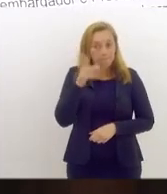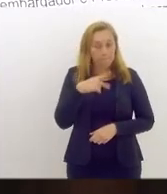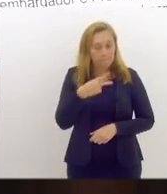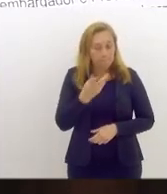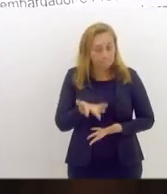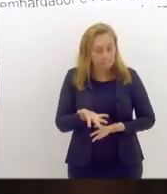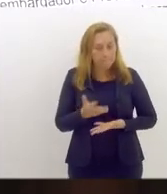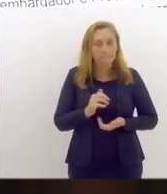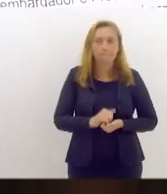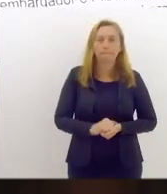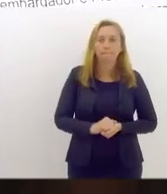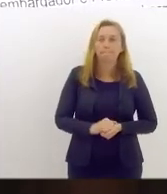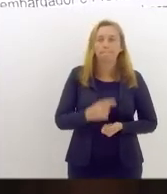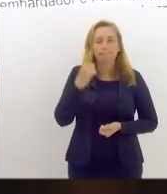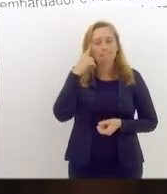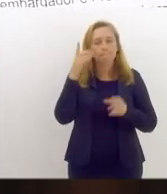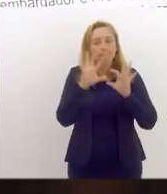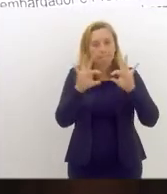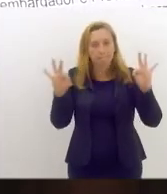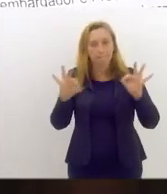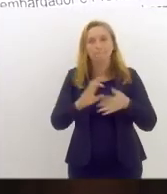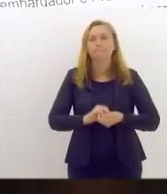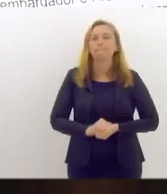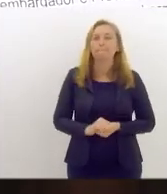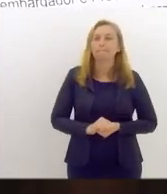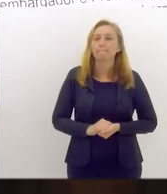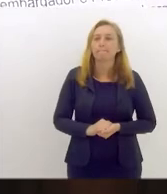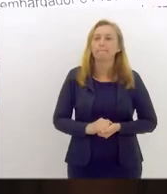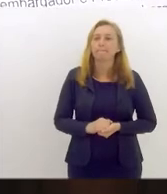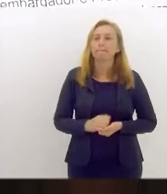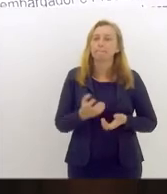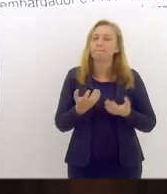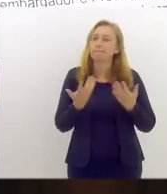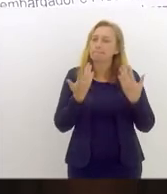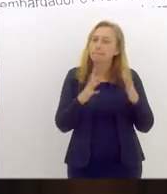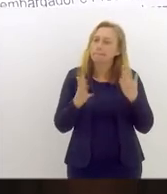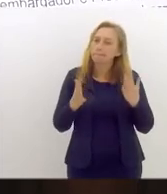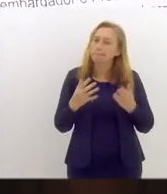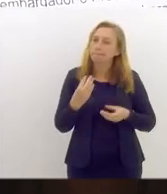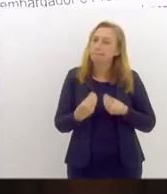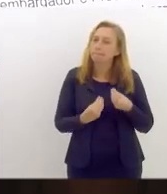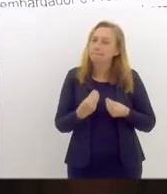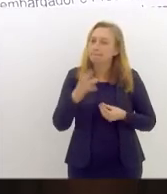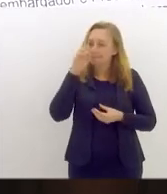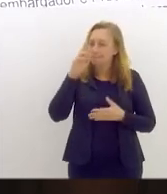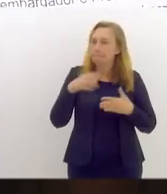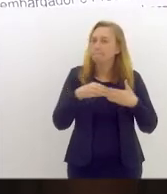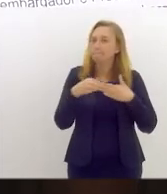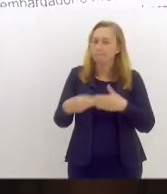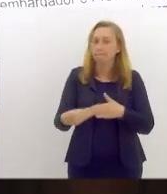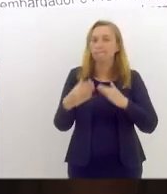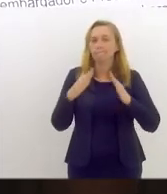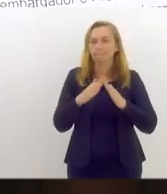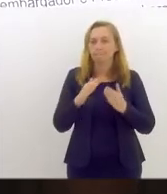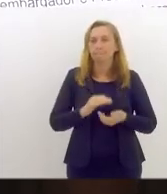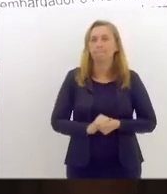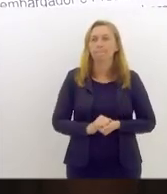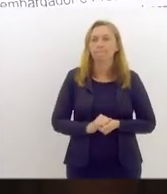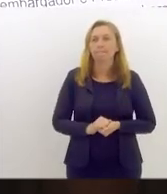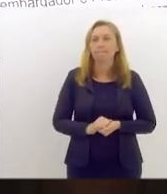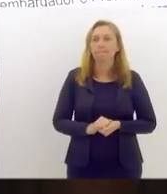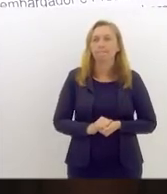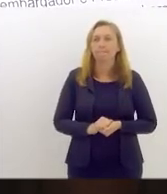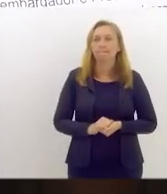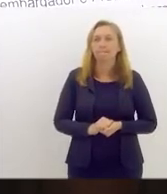e eu pensei essa frase eu quero parabenizar pela forma com que o seu comando essa casa em